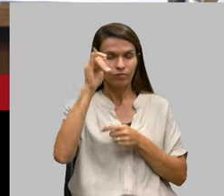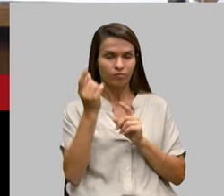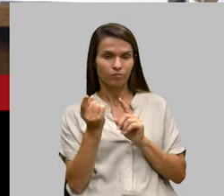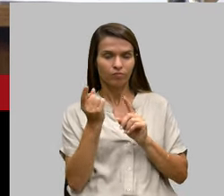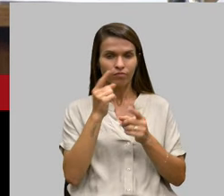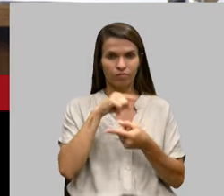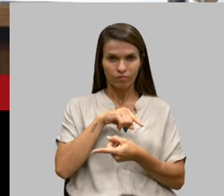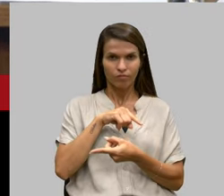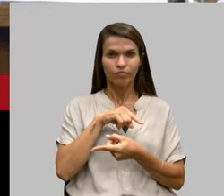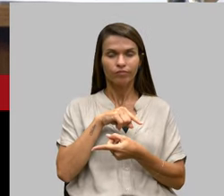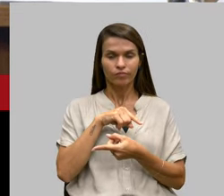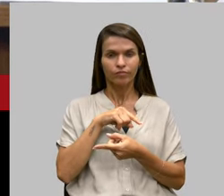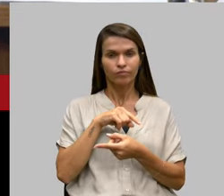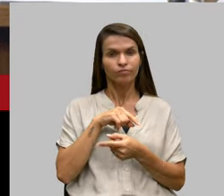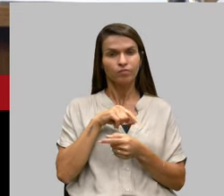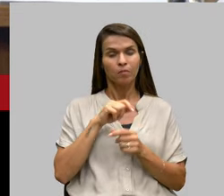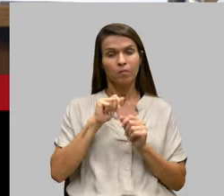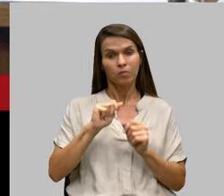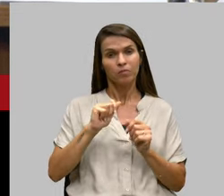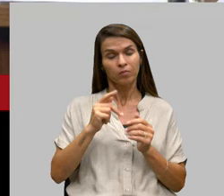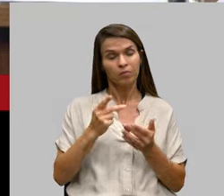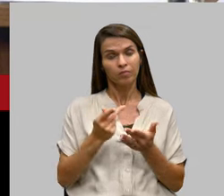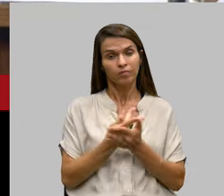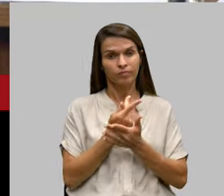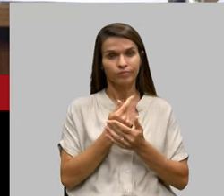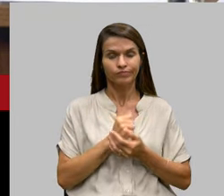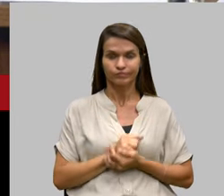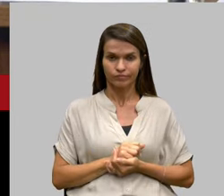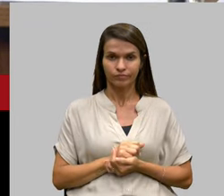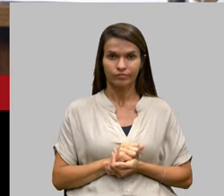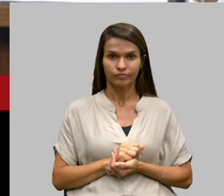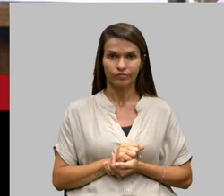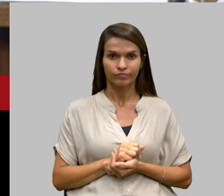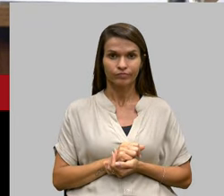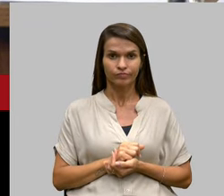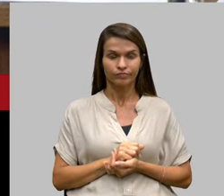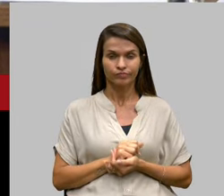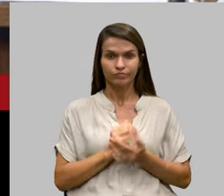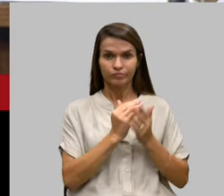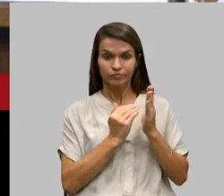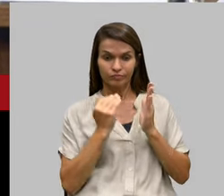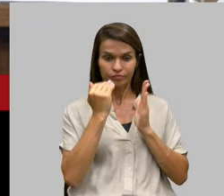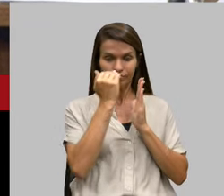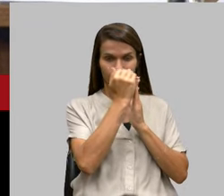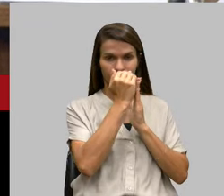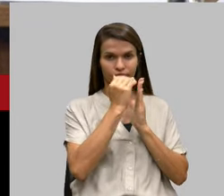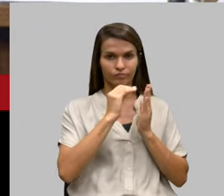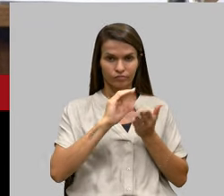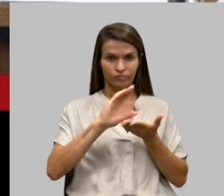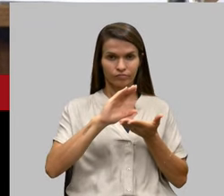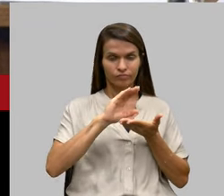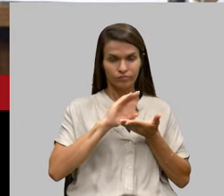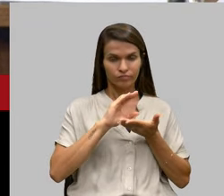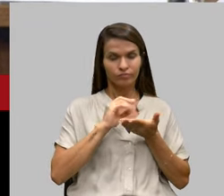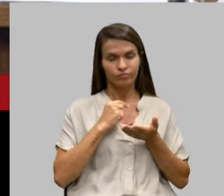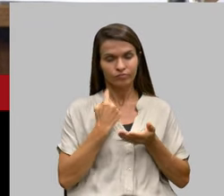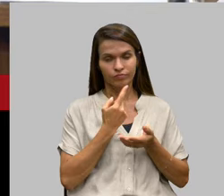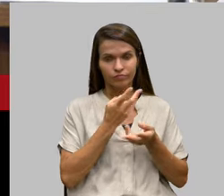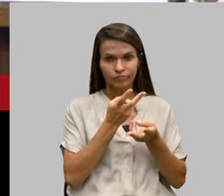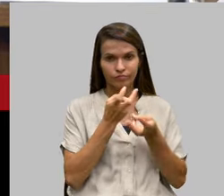podem ser suscitadas ainda nessa nesse aumento de arrecadação nós percebemos